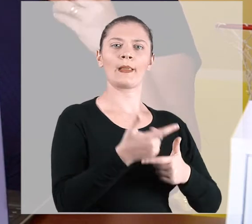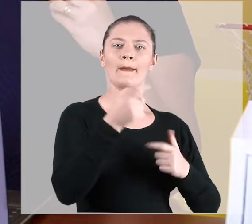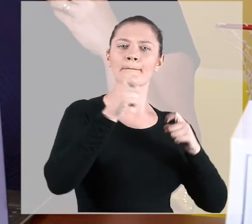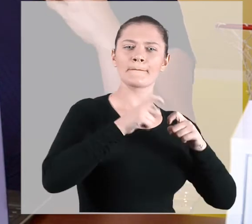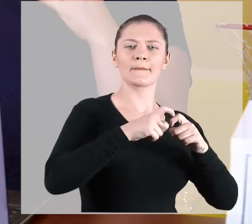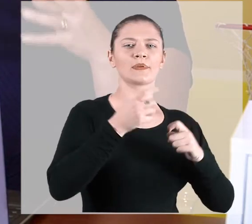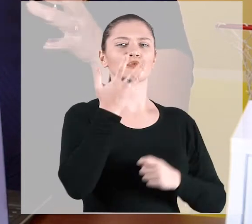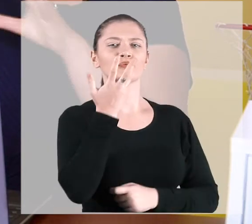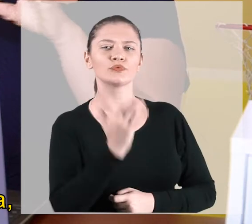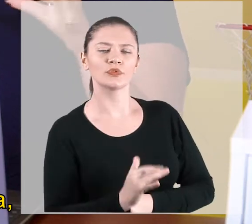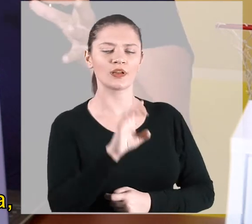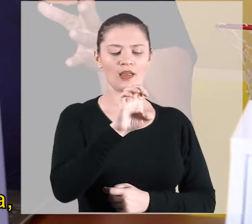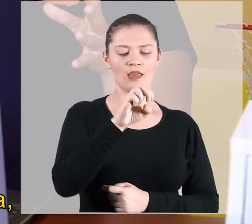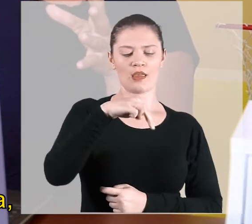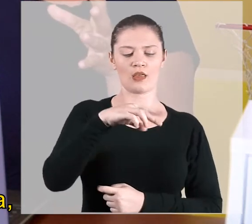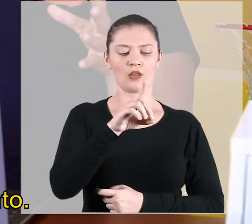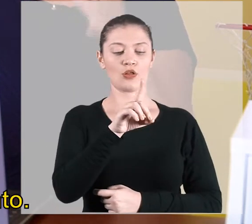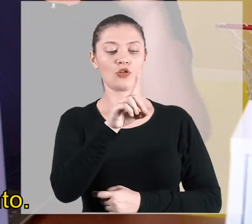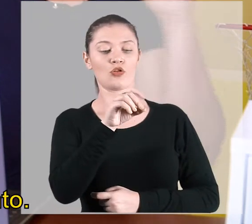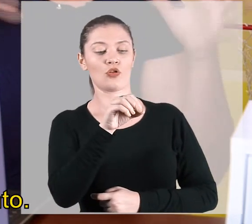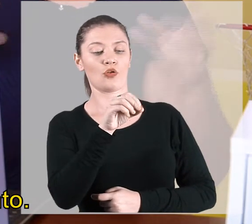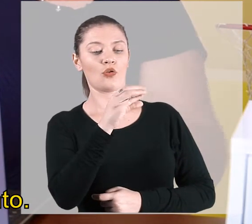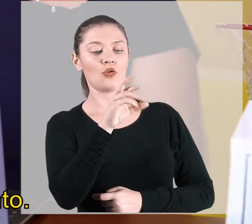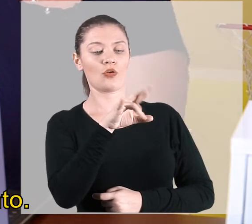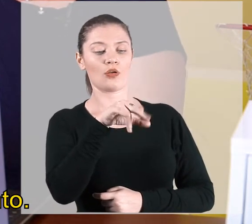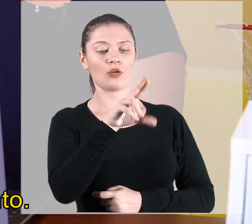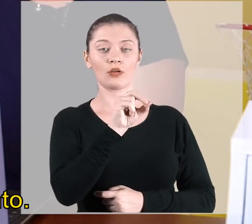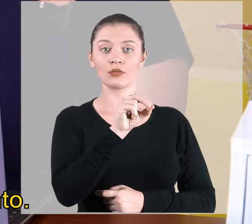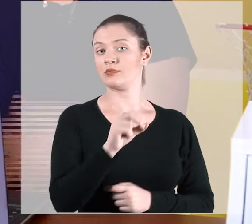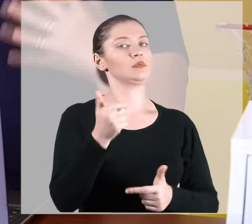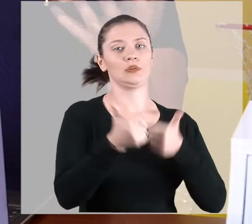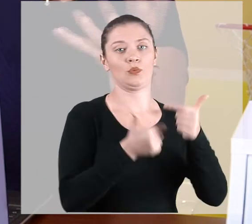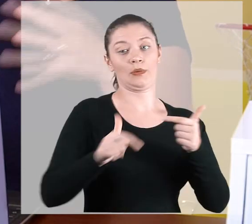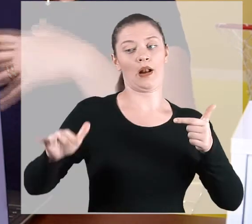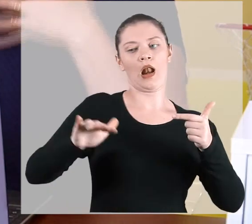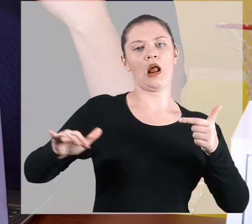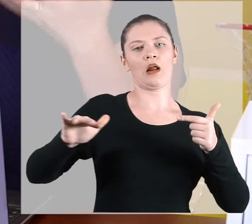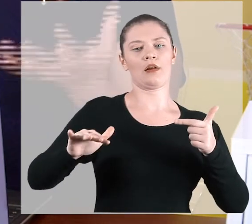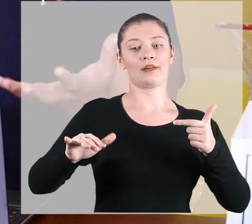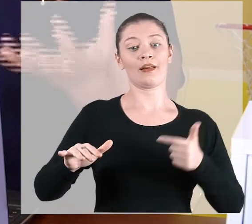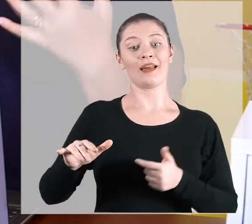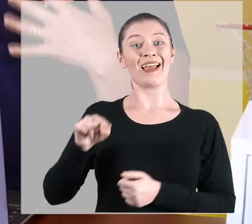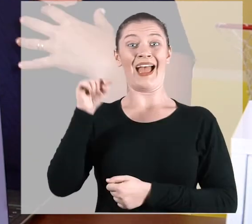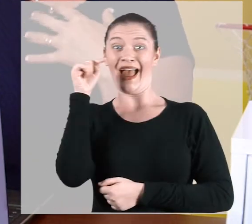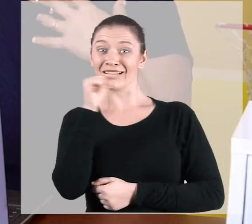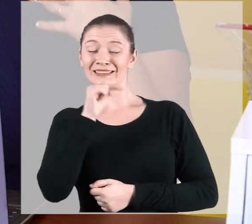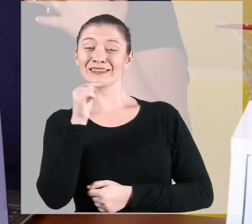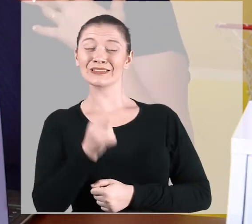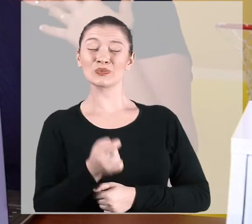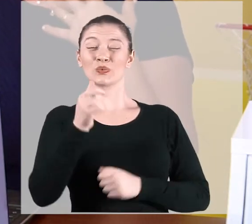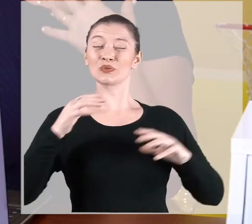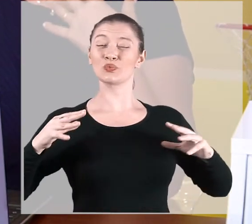pediatras, endocrinologistas, mas que não trabalham na área, mas têm conhecimento no assunto. Não é o caso, aqui quase todo mundo tem conflito